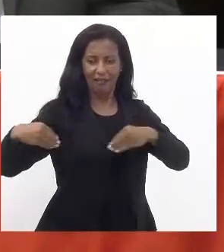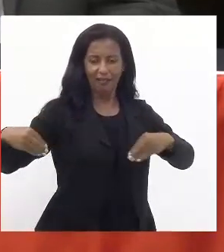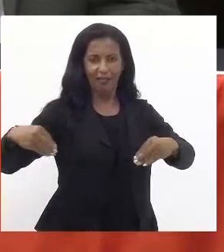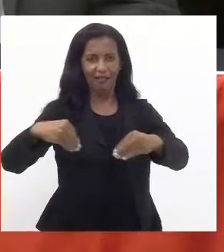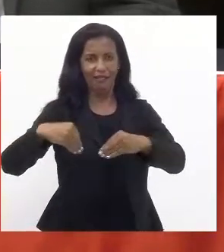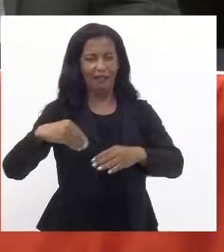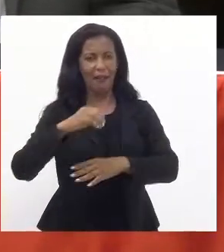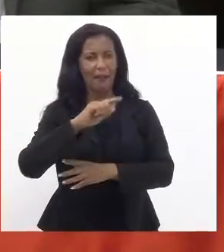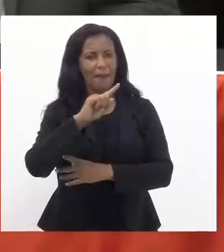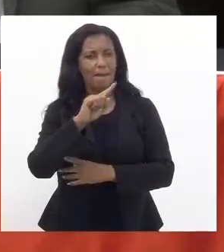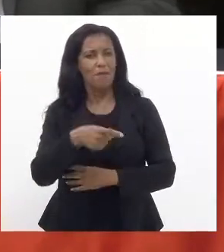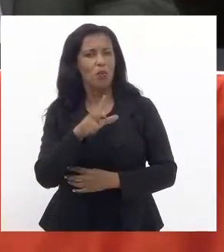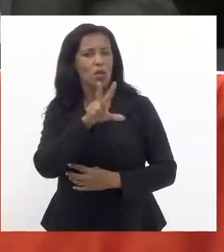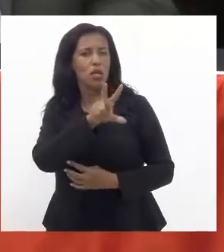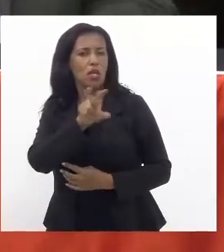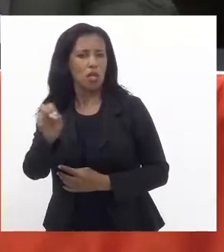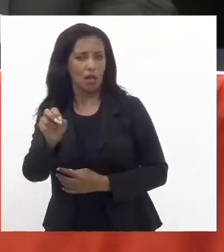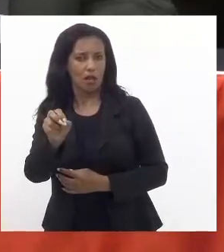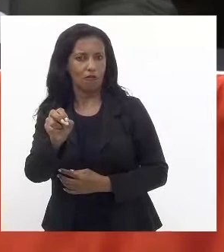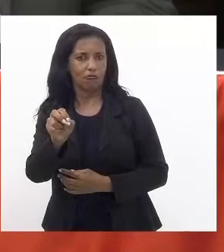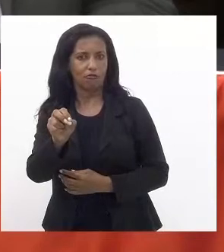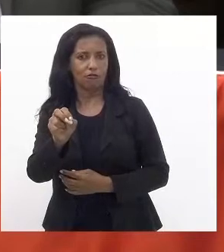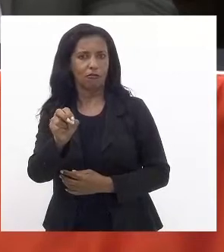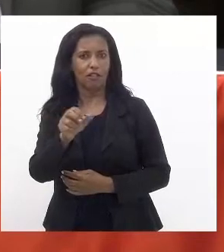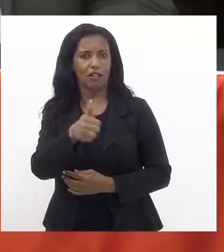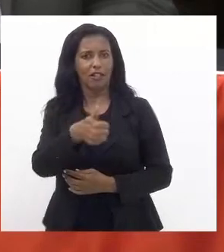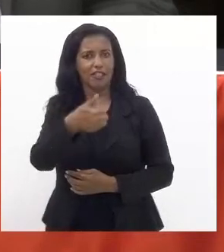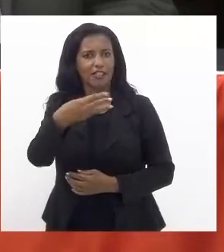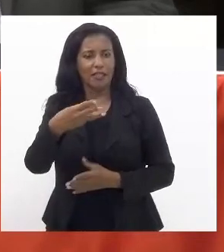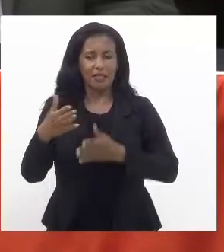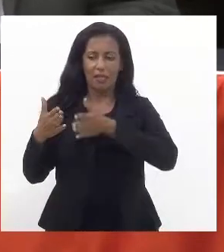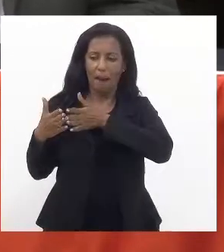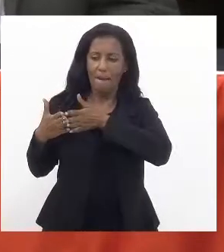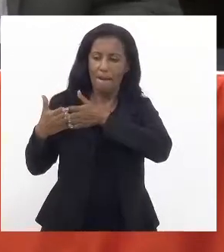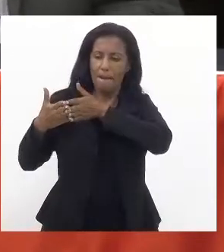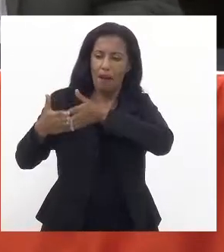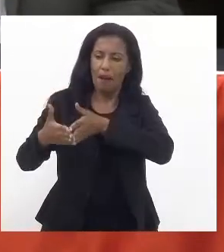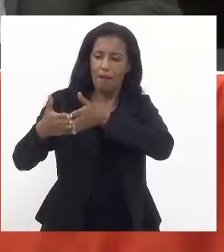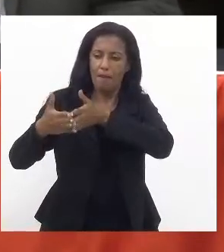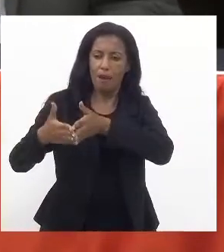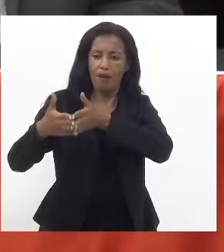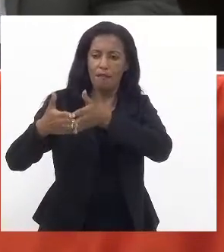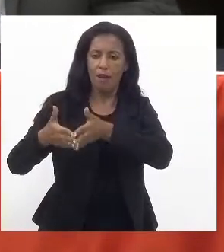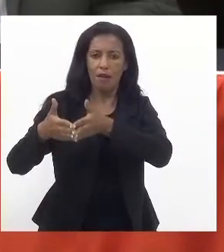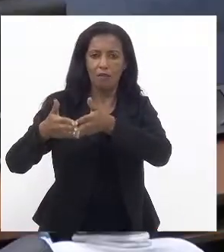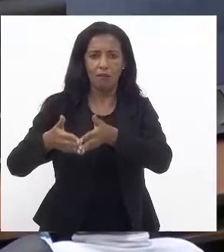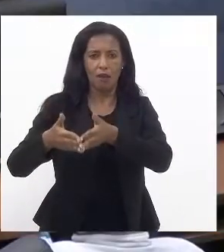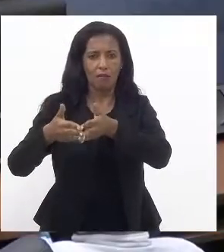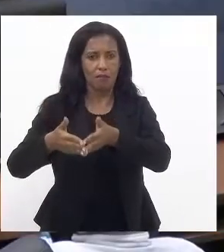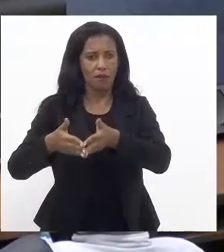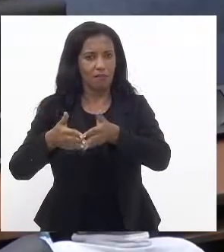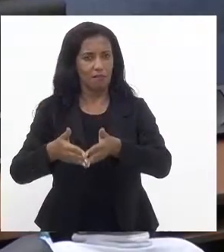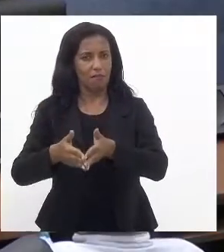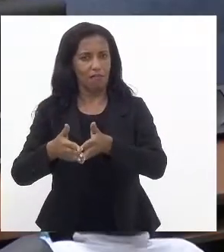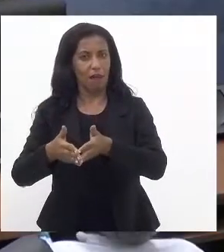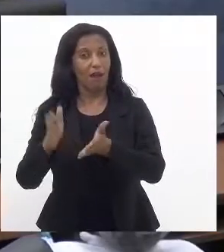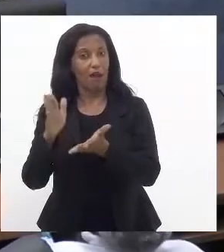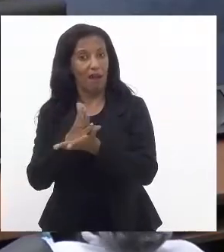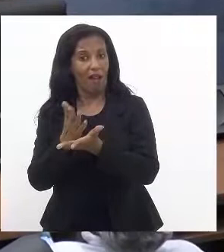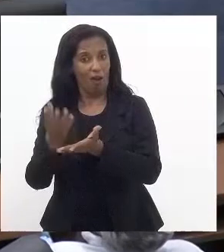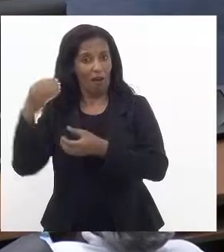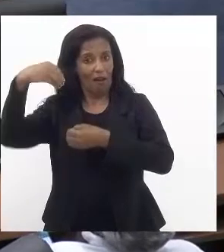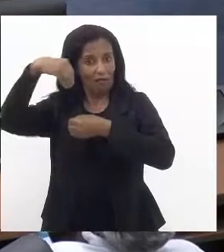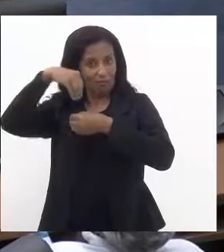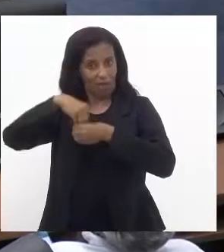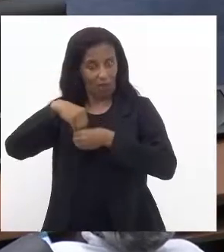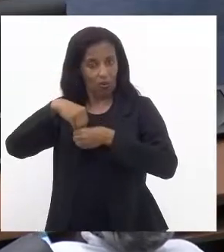volta de 1500, nas 3 embarcações de Pedro Álvares Cabral. Parte dos tripulantes eram